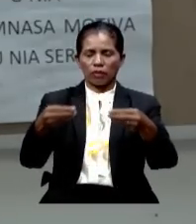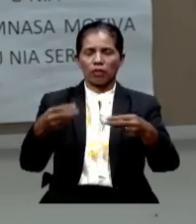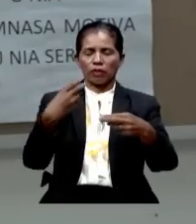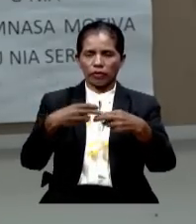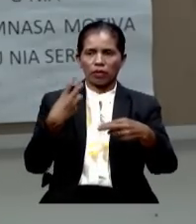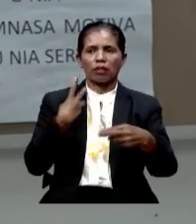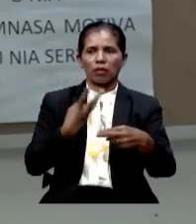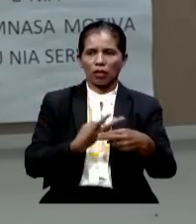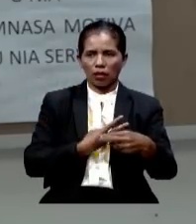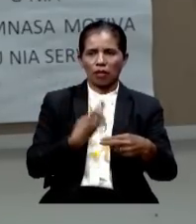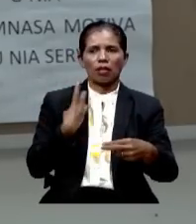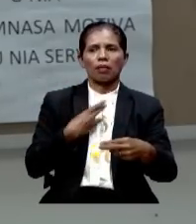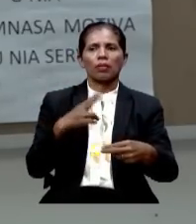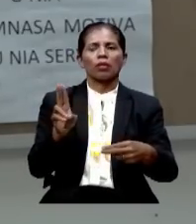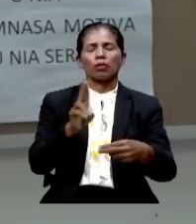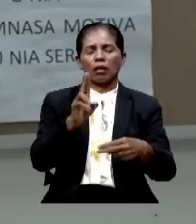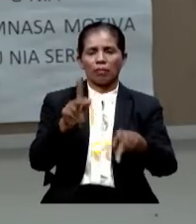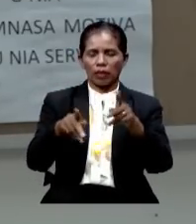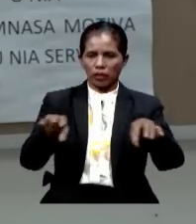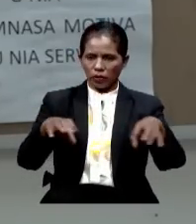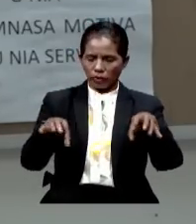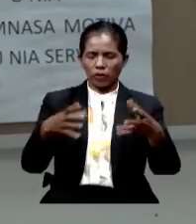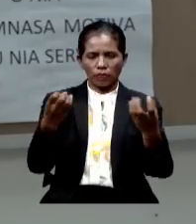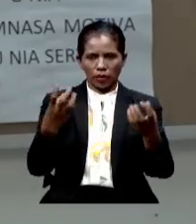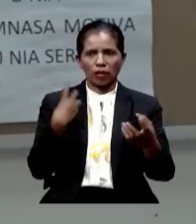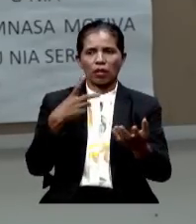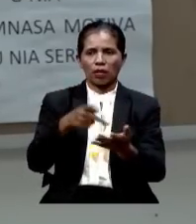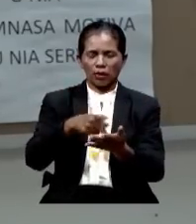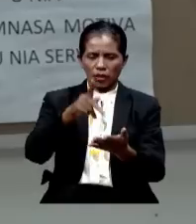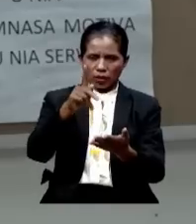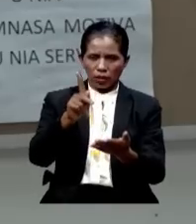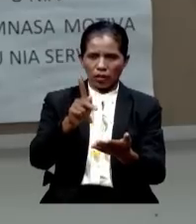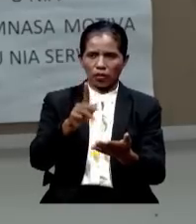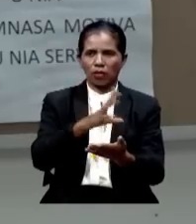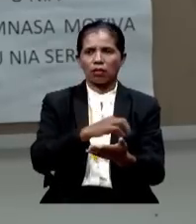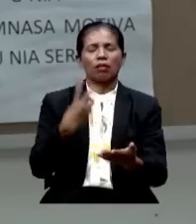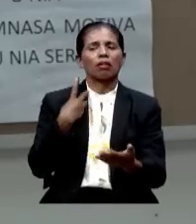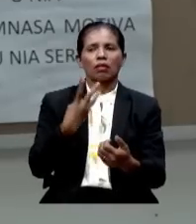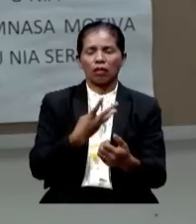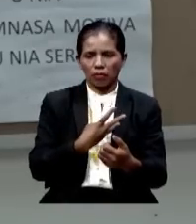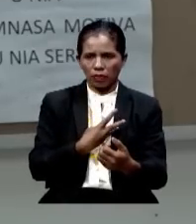ba ami tama ami usa ema serviço bara i ami selo imposto i ami mos